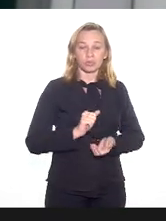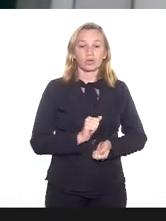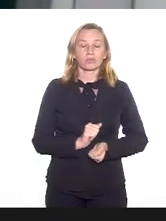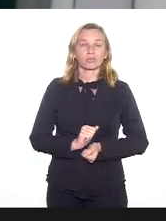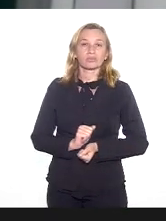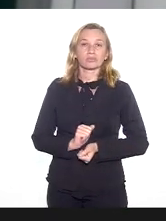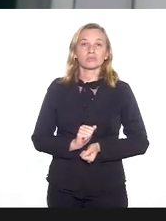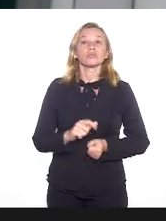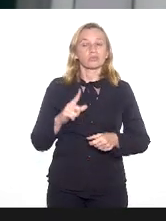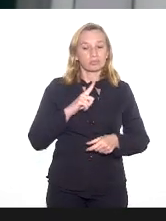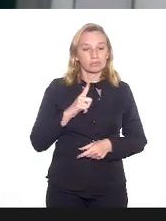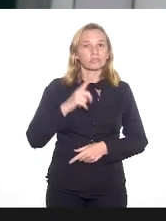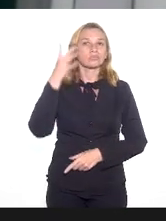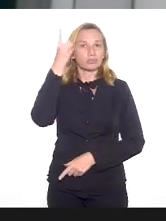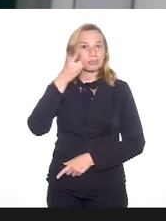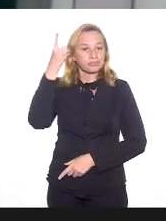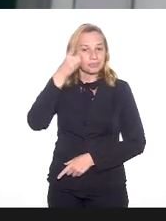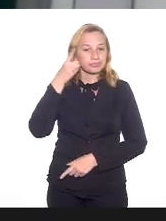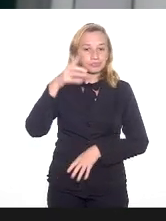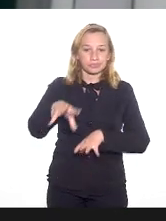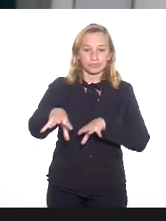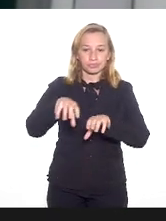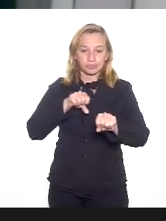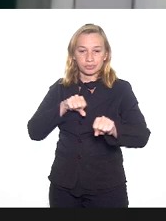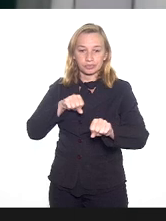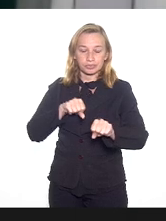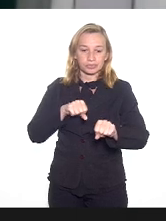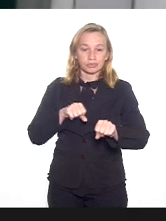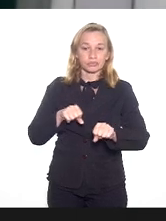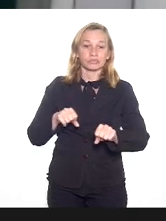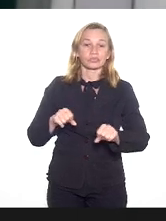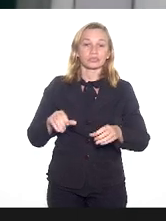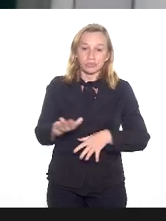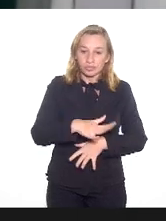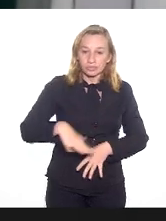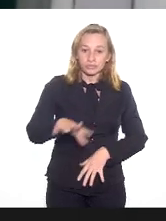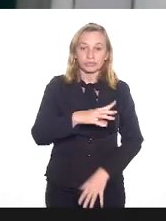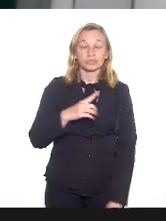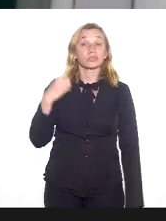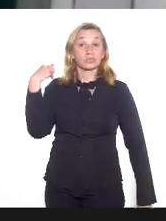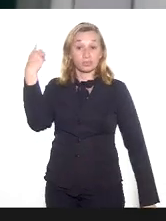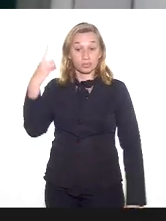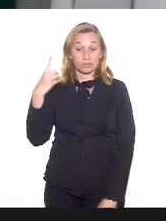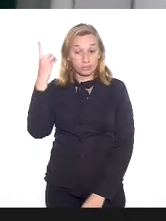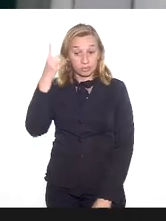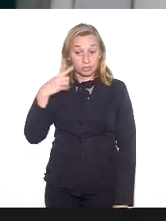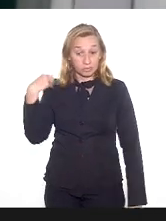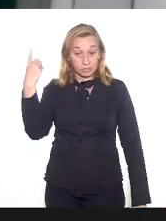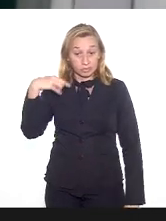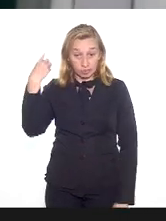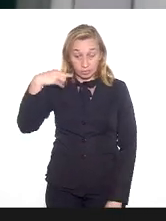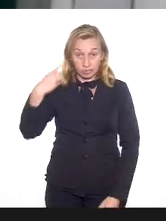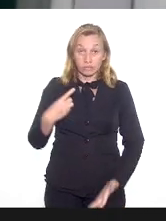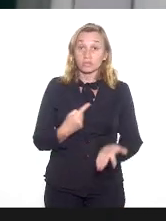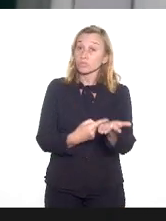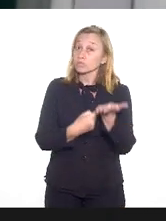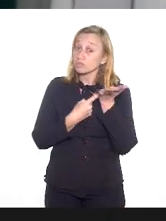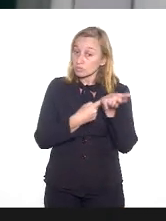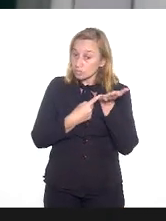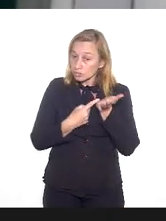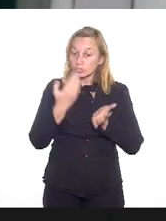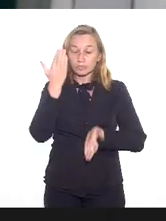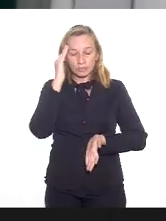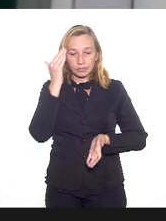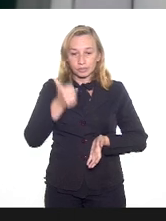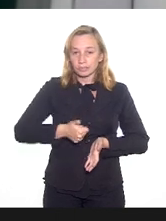inclusive tem deputados que têm formação na área de direito e com sua formação também nos ajudaram muito a destrinchar alguns